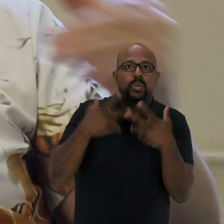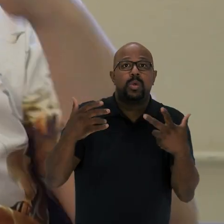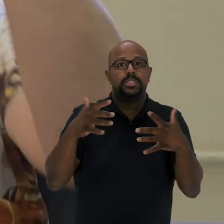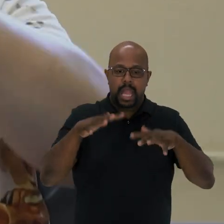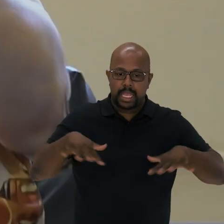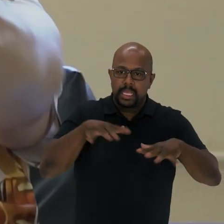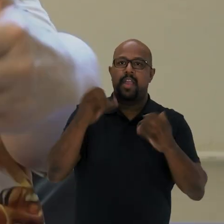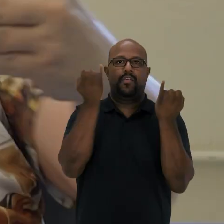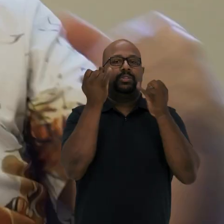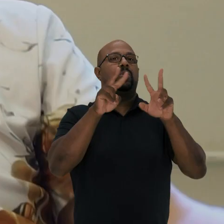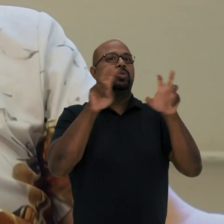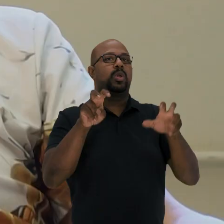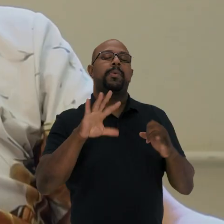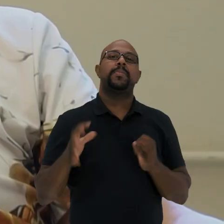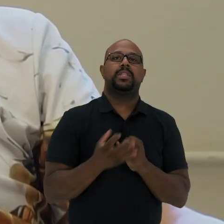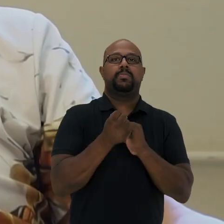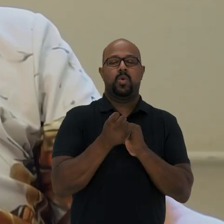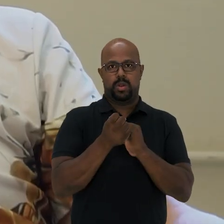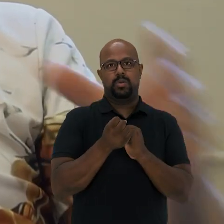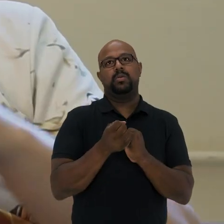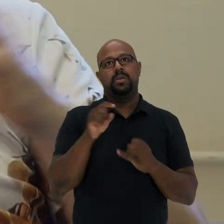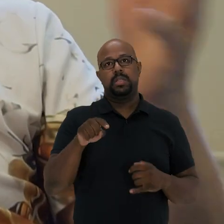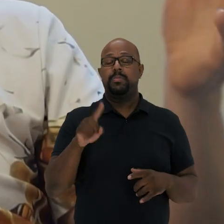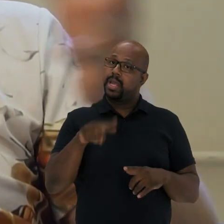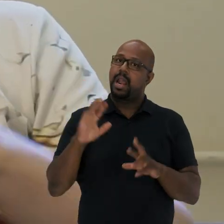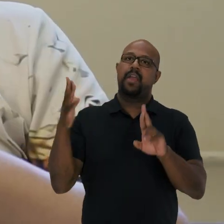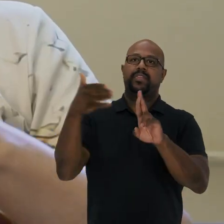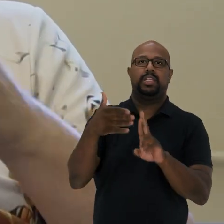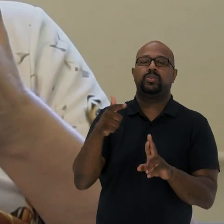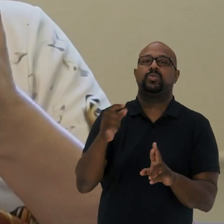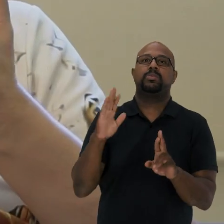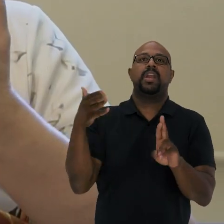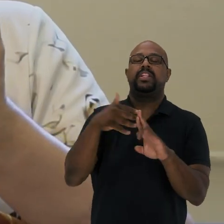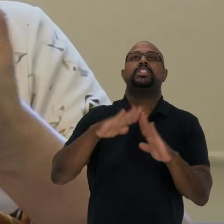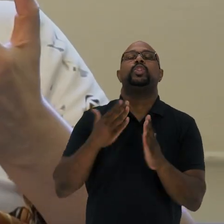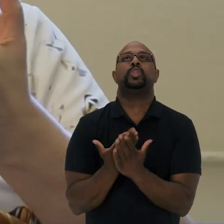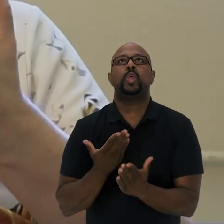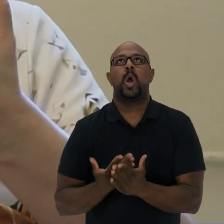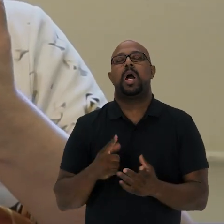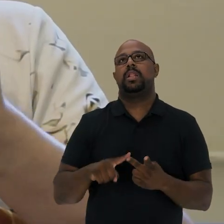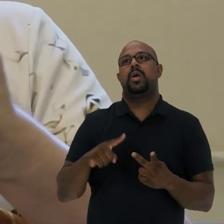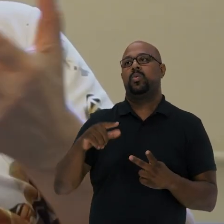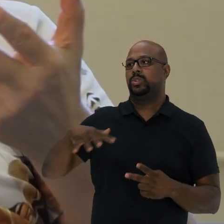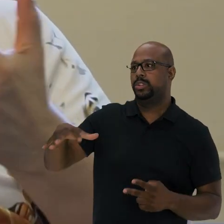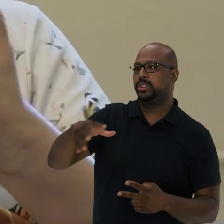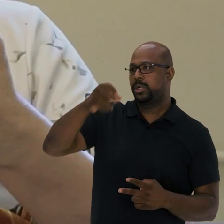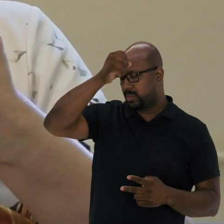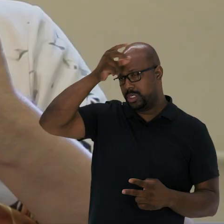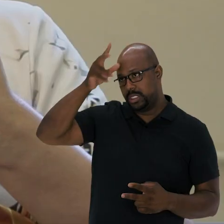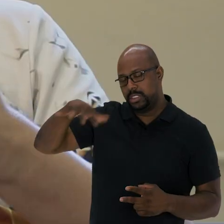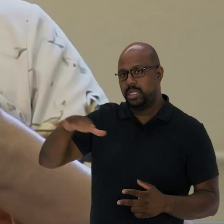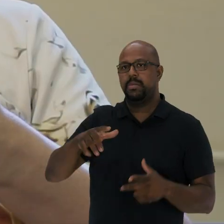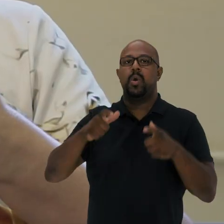turísticas. Aqui é a informação sobre o patrimônio fossilífero. Era ele a referência, tu não tinha uma referência de escola, ou de